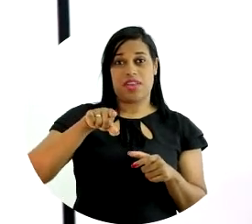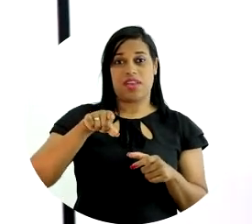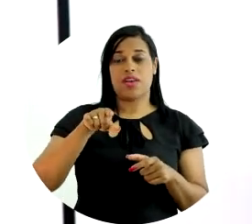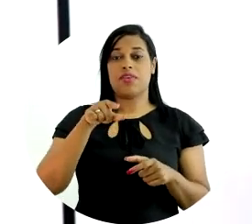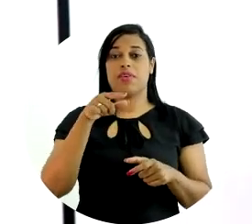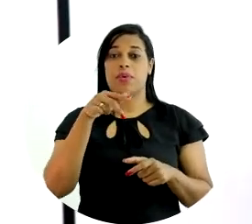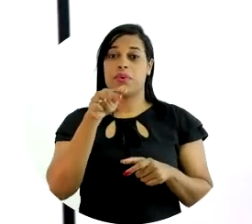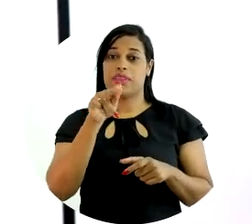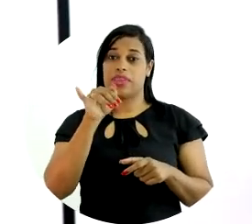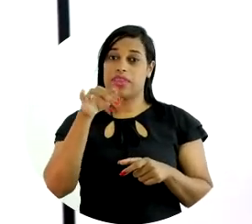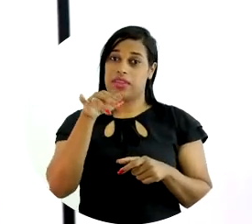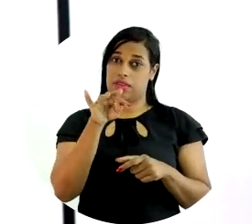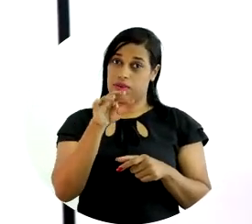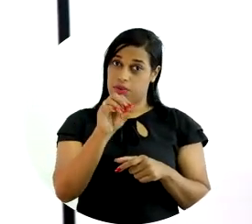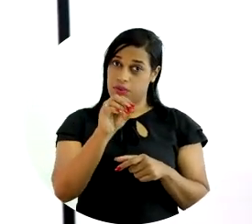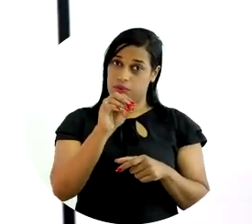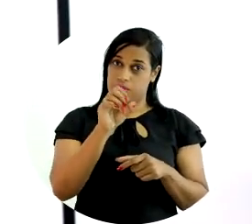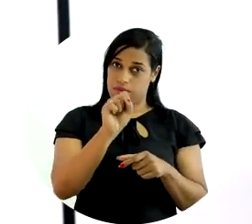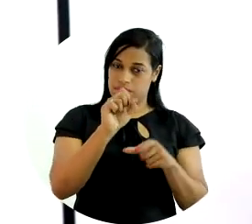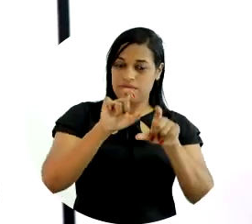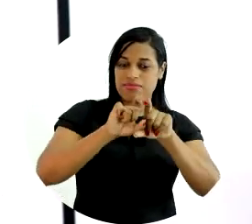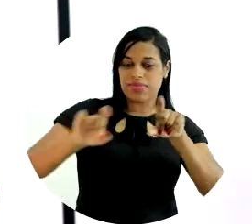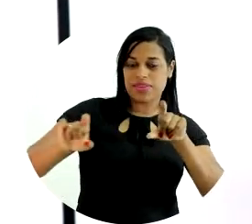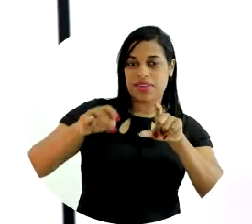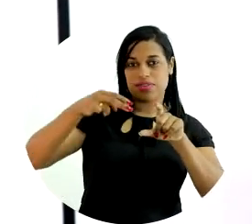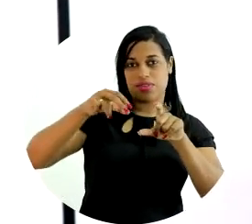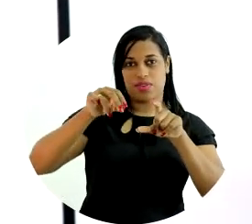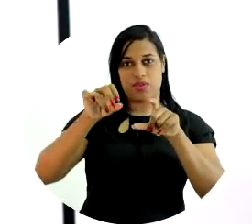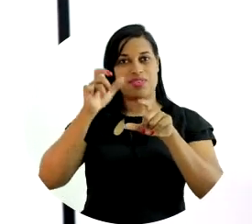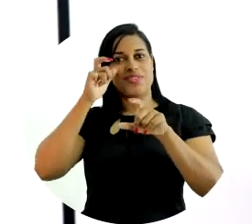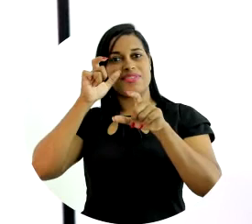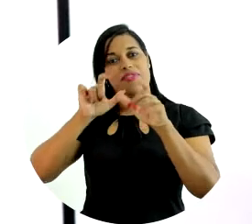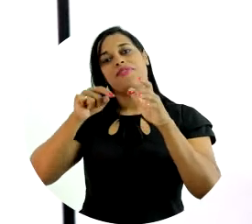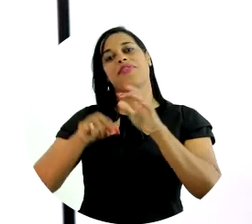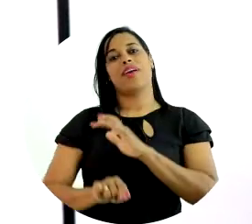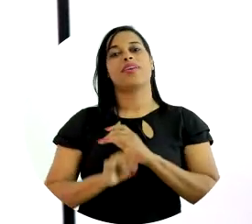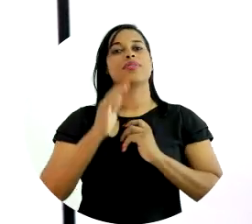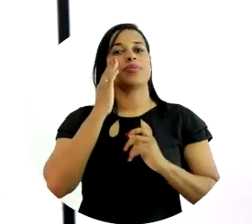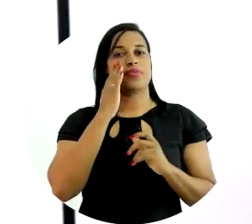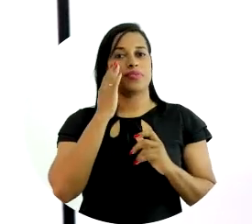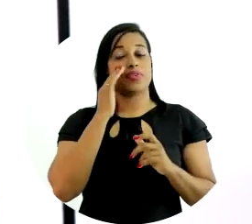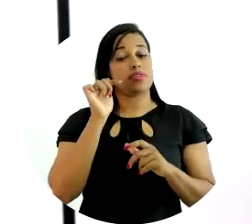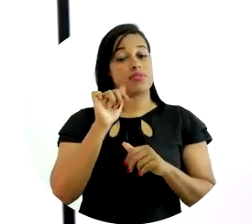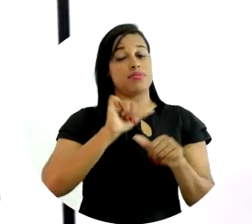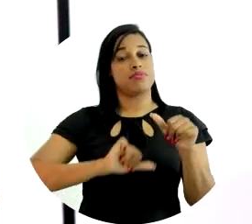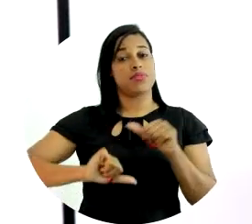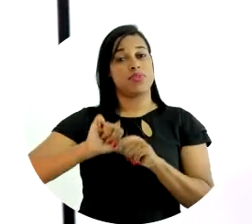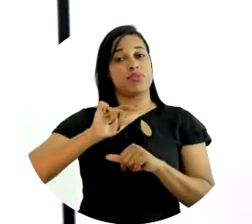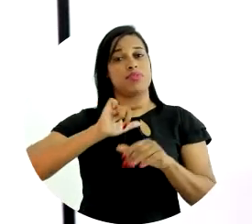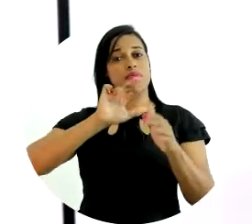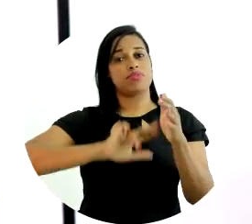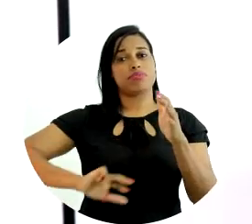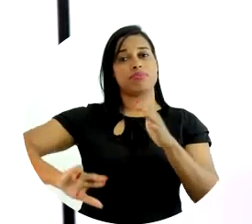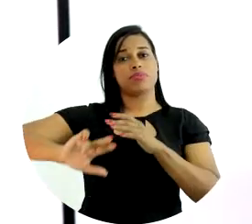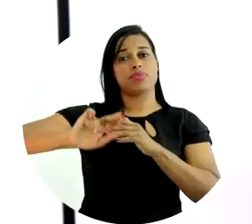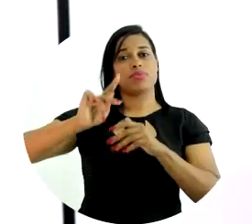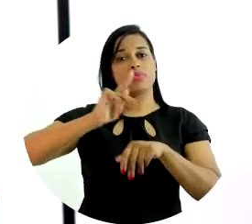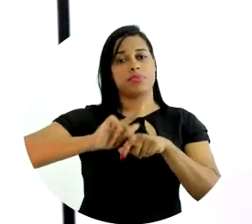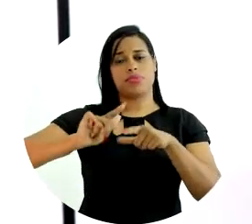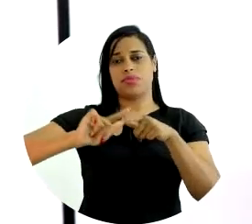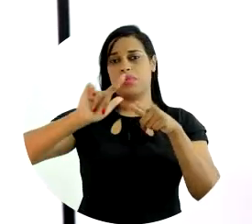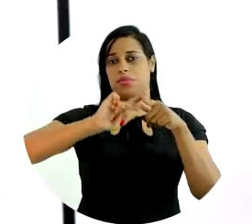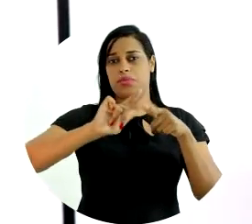vão comprar o quinto e ainda surgir a expressão títulos recentes essa mudança total